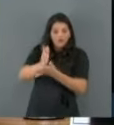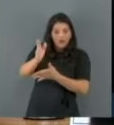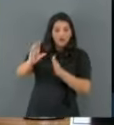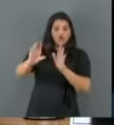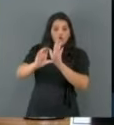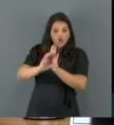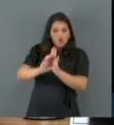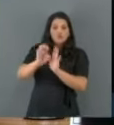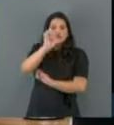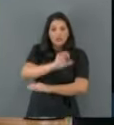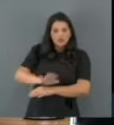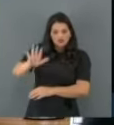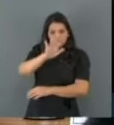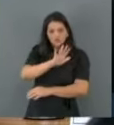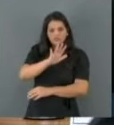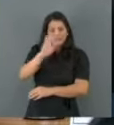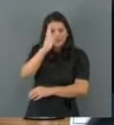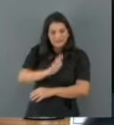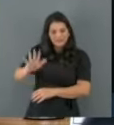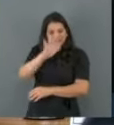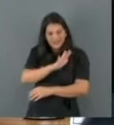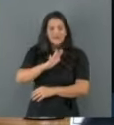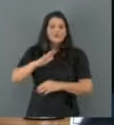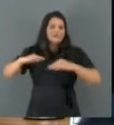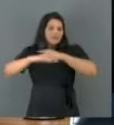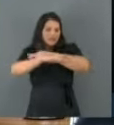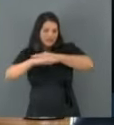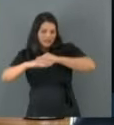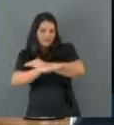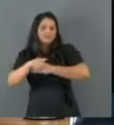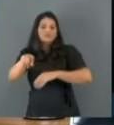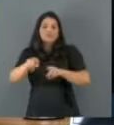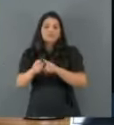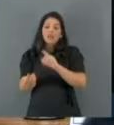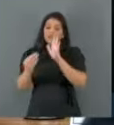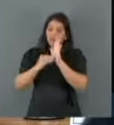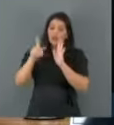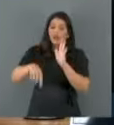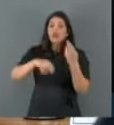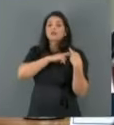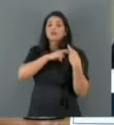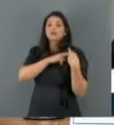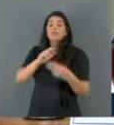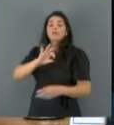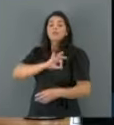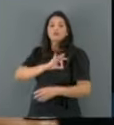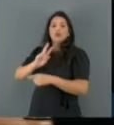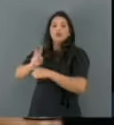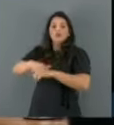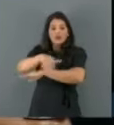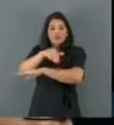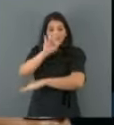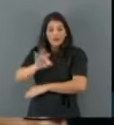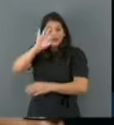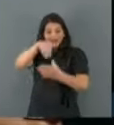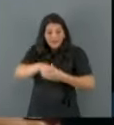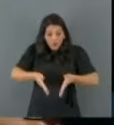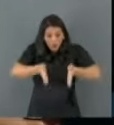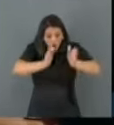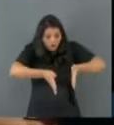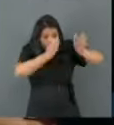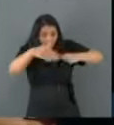Código Brasileiro de Trânsito, que também estabelece as atribuições da Polícia Rodoviária Federal dentro das rodovias federais.